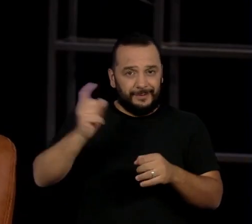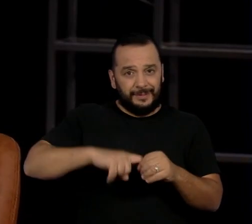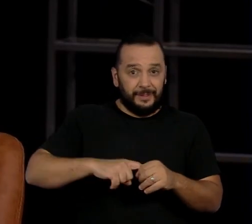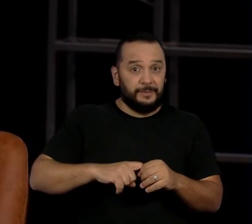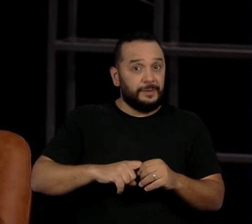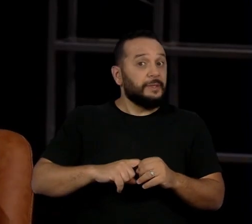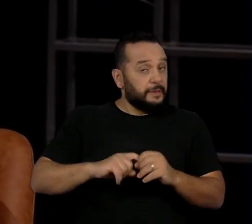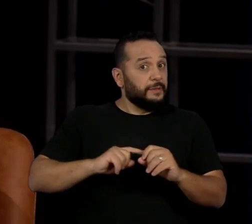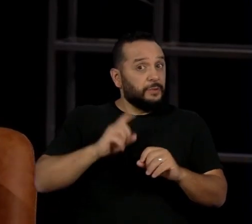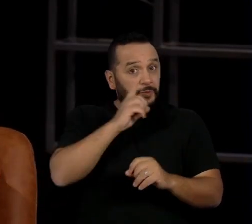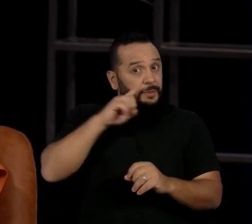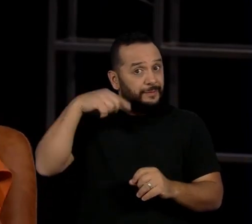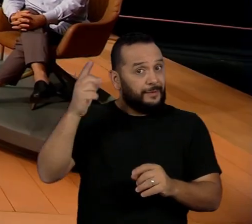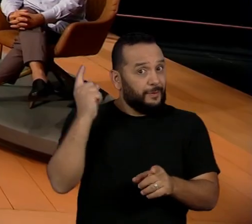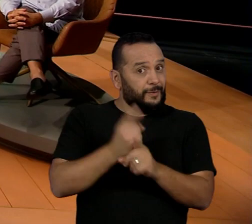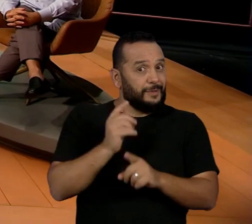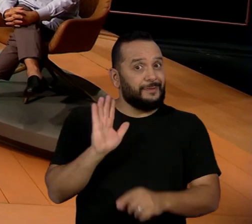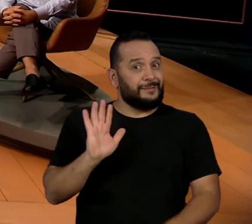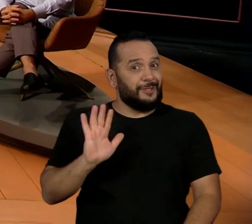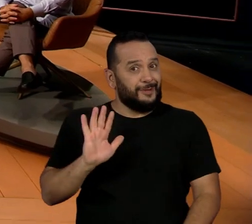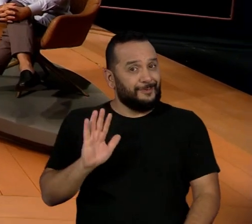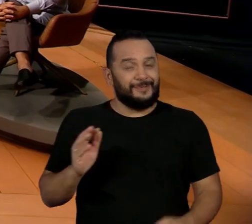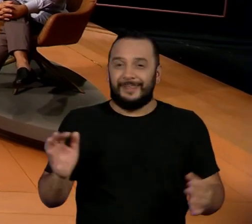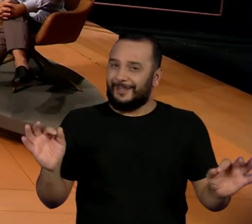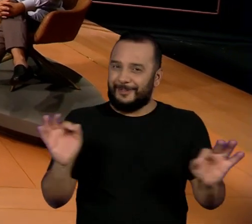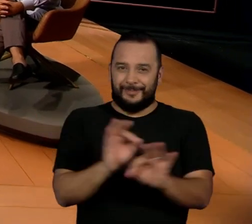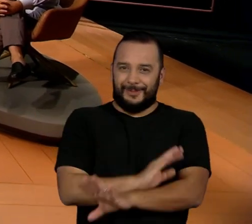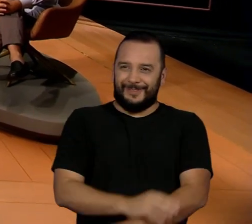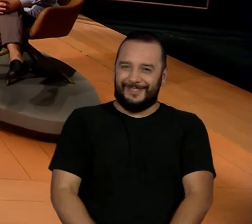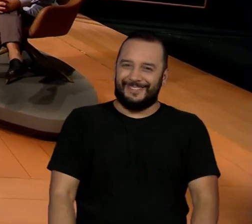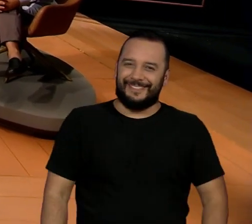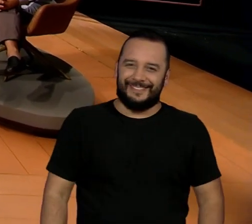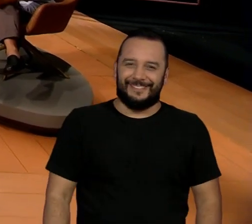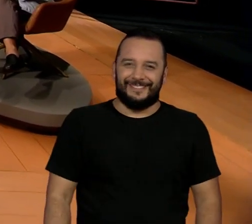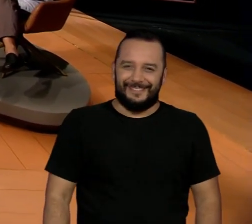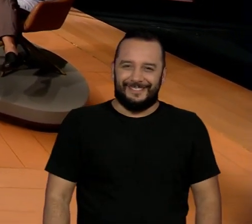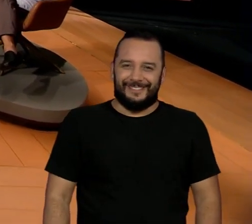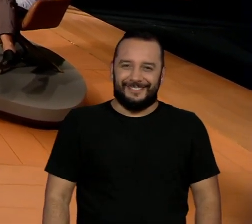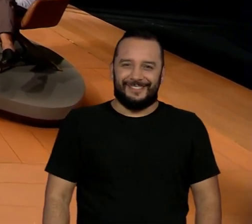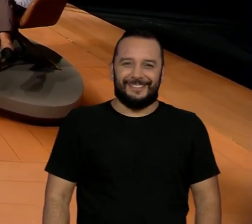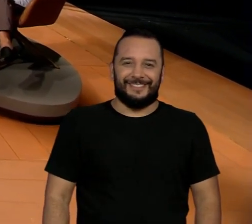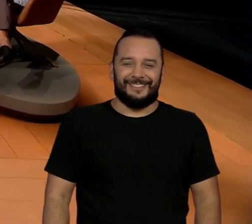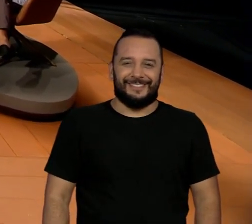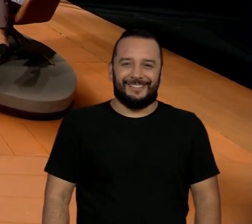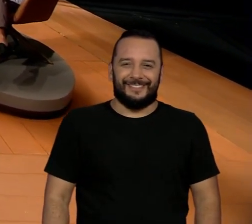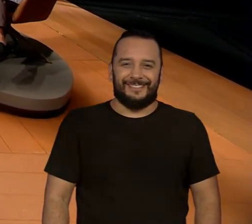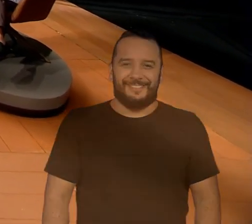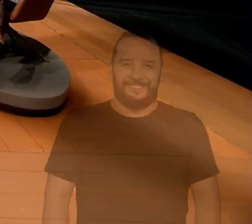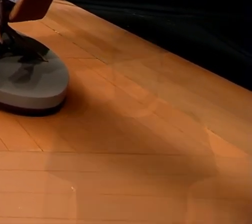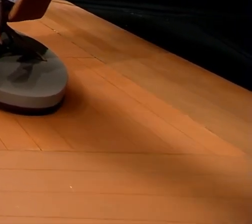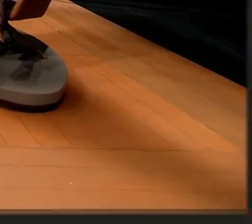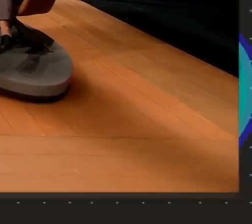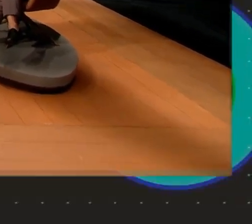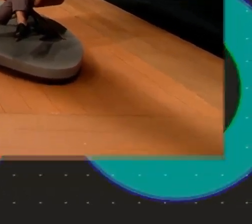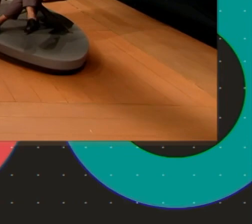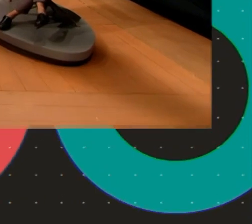gente se vê no próximo domingo. Até lá. Agora você arrasou. Mandou. Vamos aplaudir de novo.